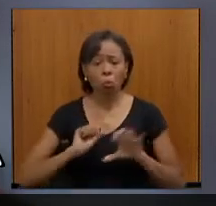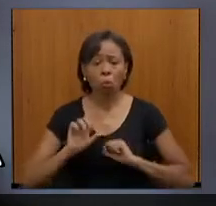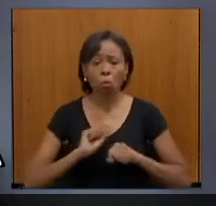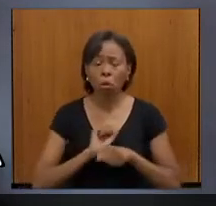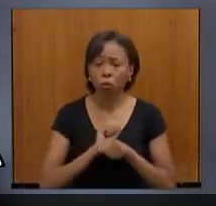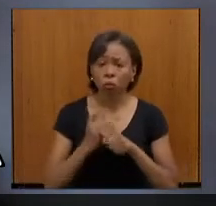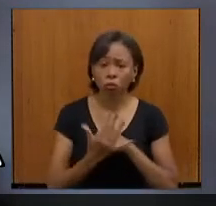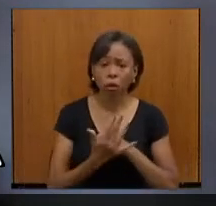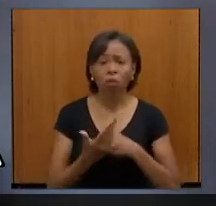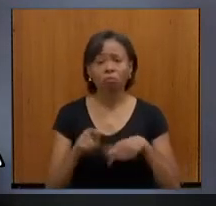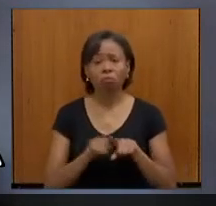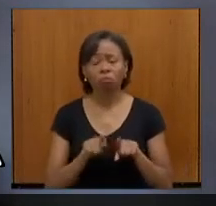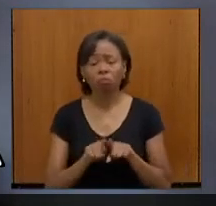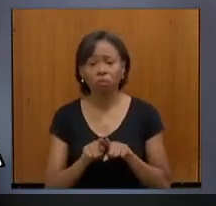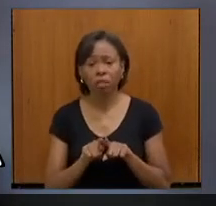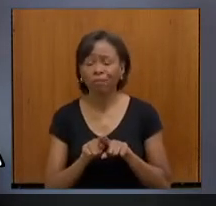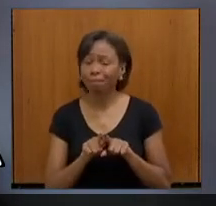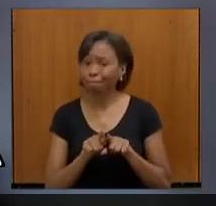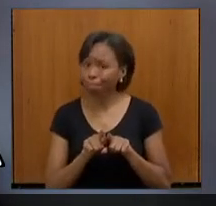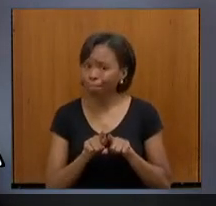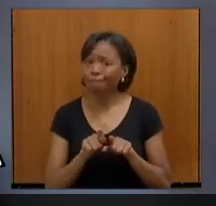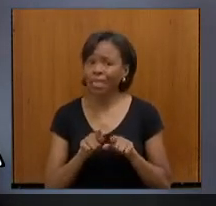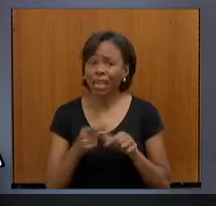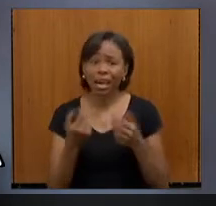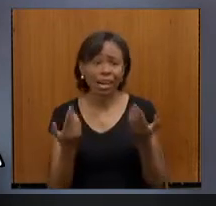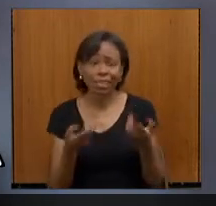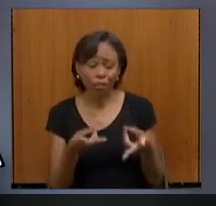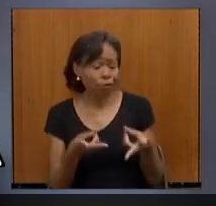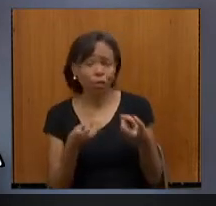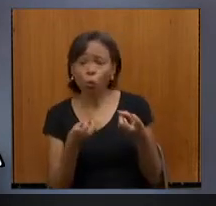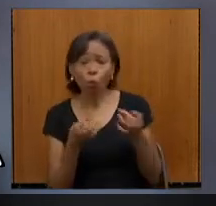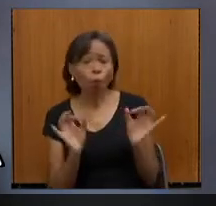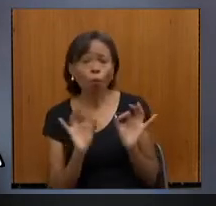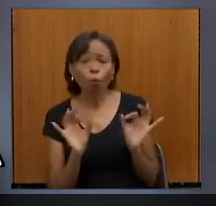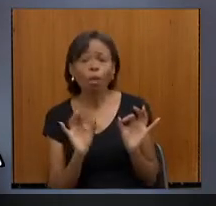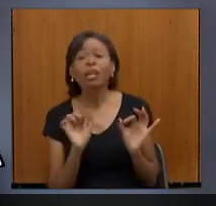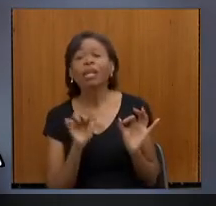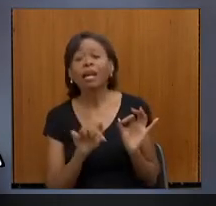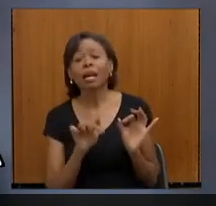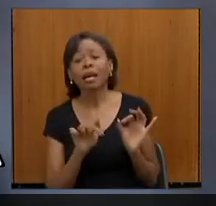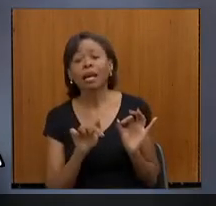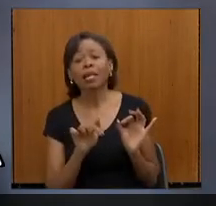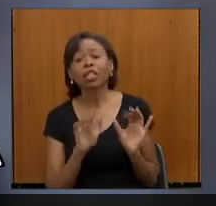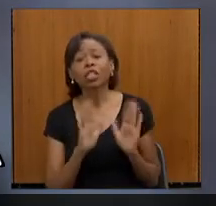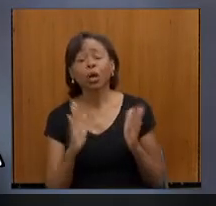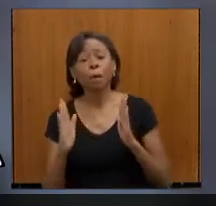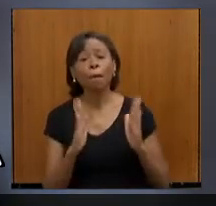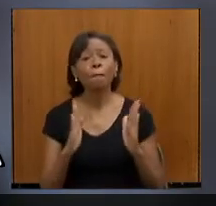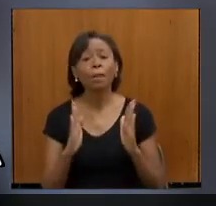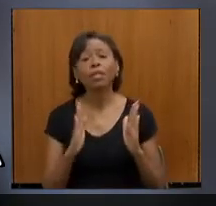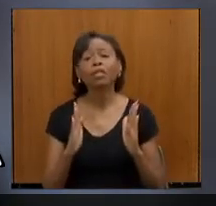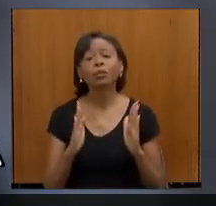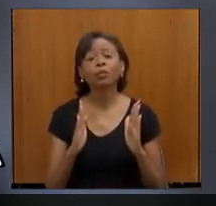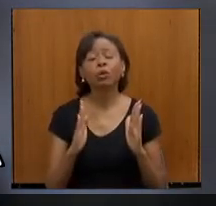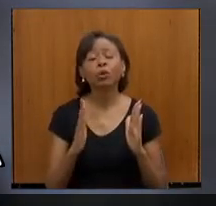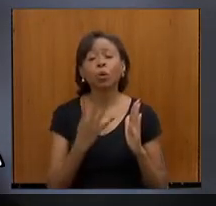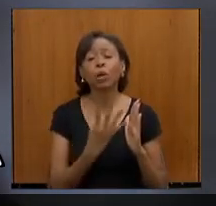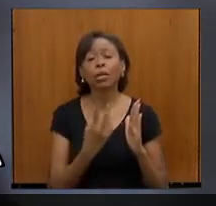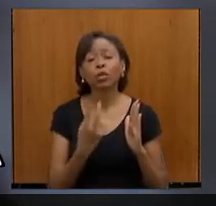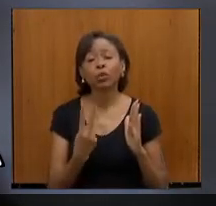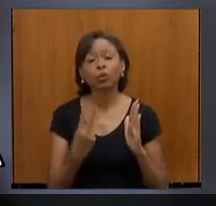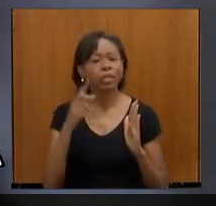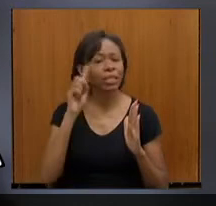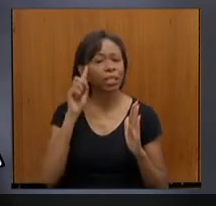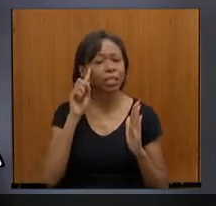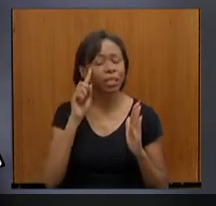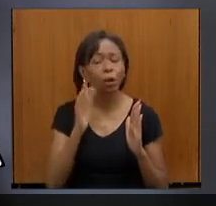não tomava mais em conta que ela estava no período da mortalidade materna, 42 dias. Então, vocês